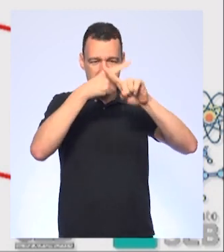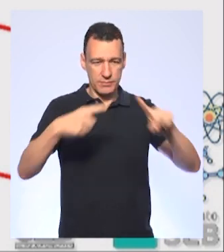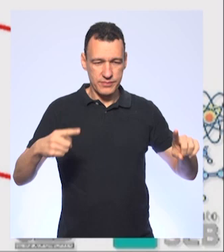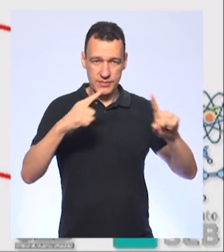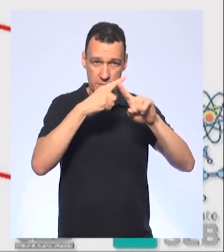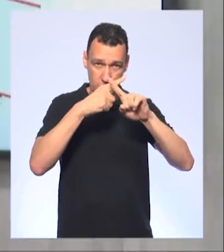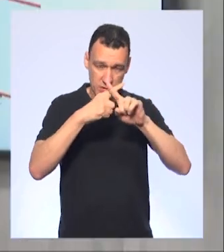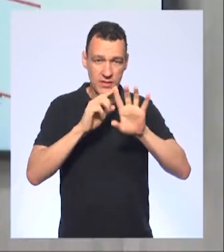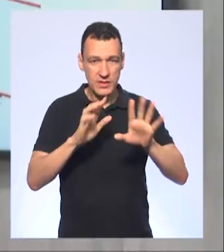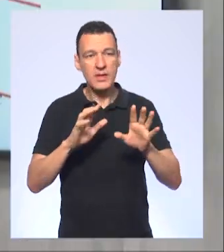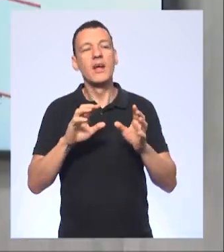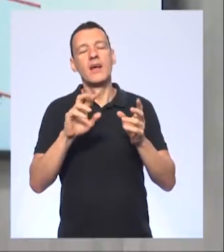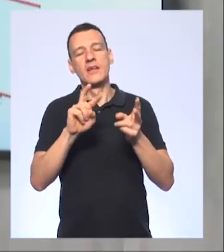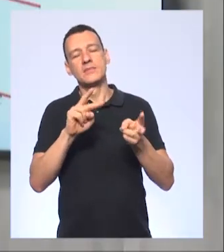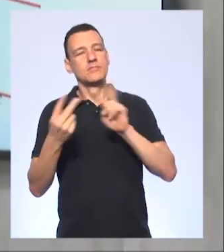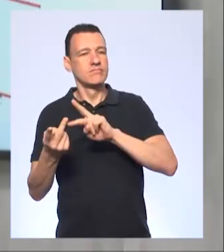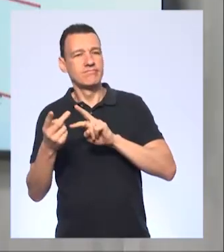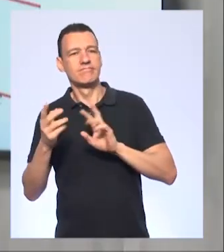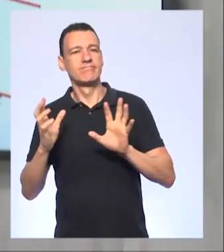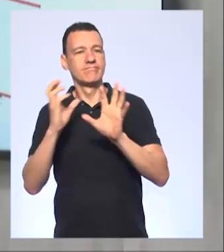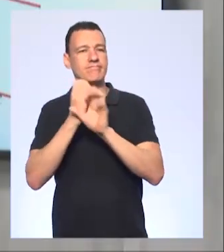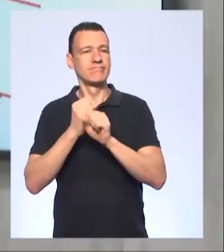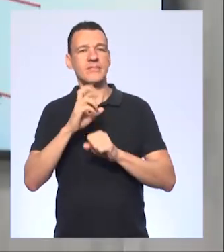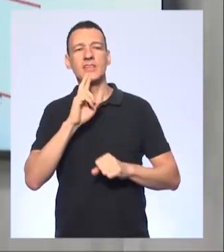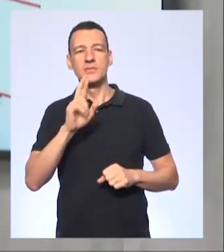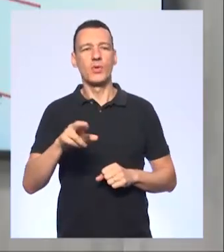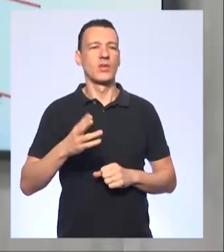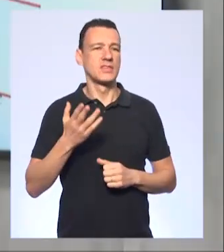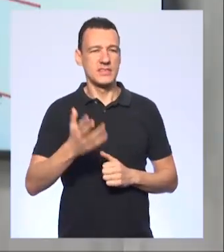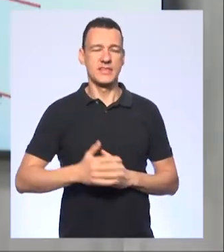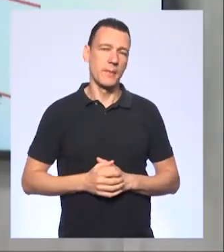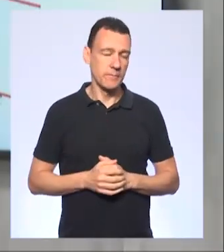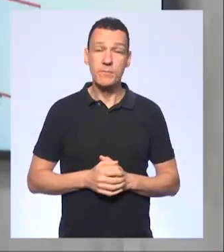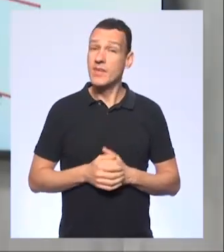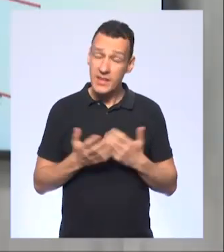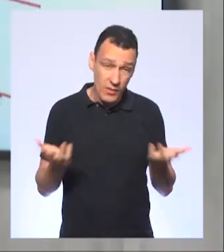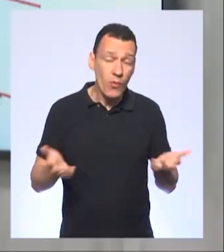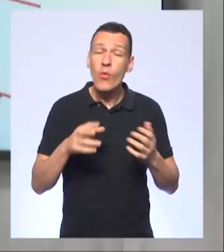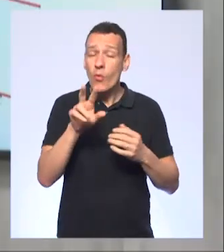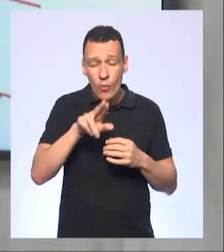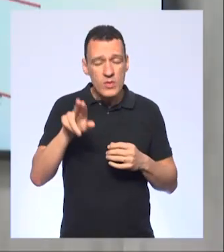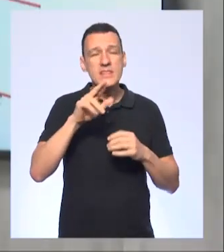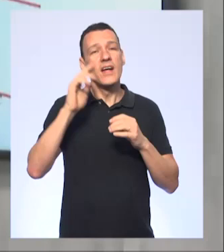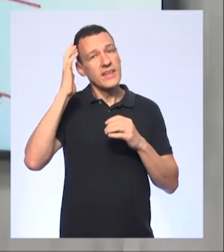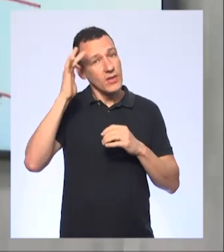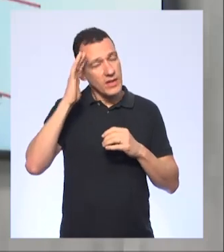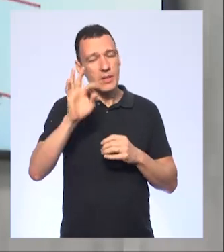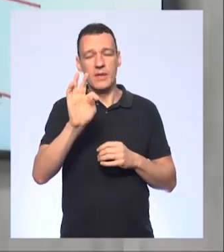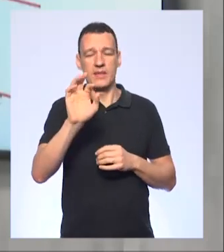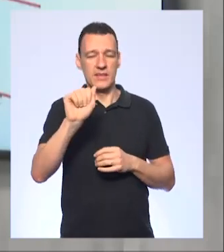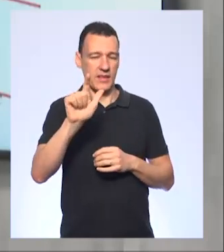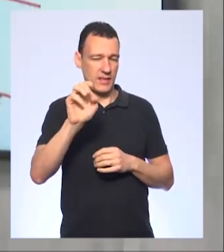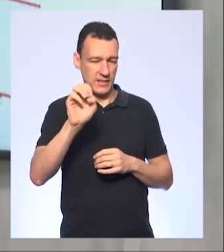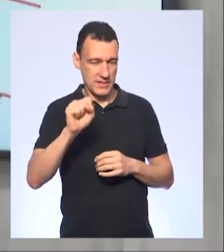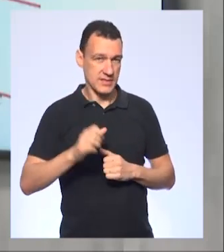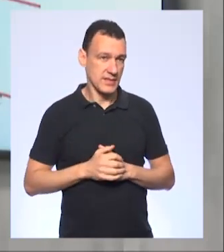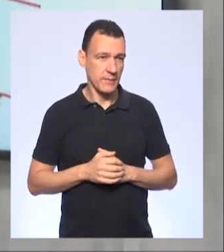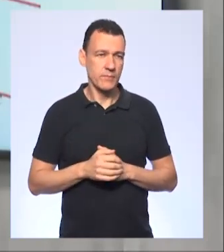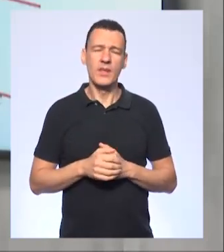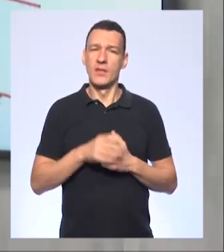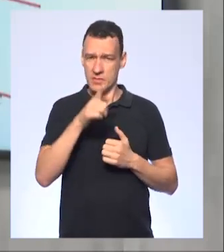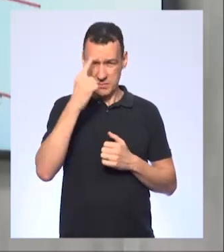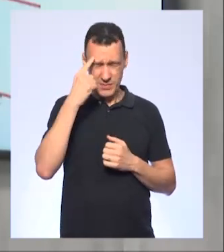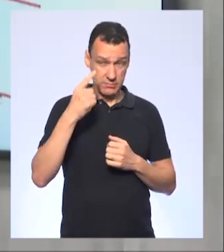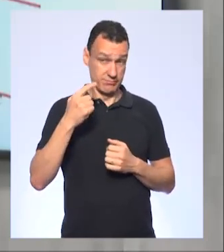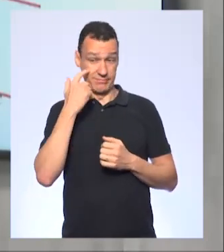3. Uma questão, desafio, usando o teorema de Tales, tá bom? Ô, Fredão, essa foi